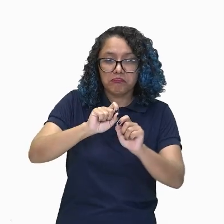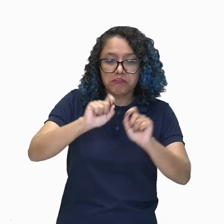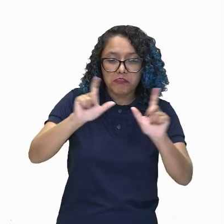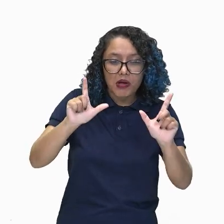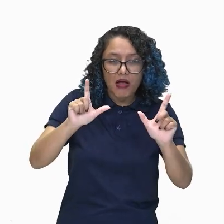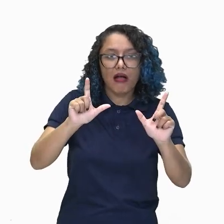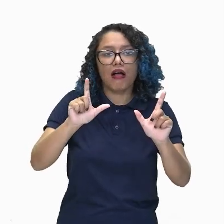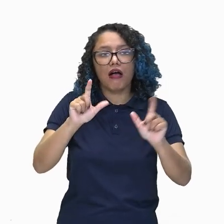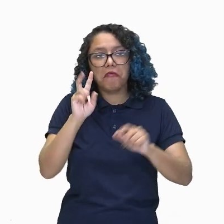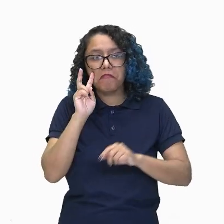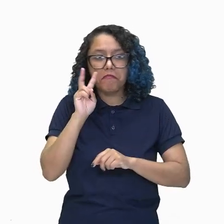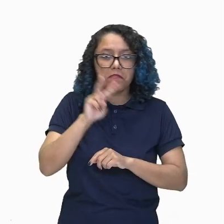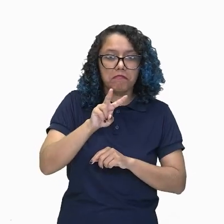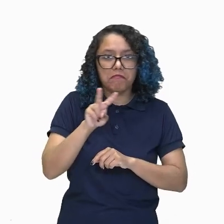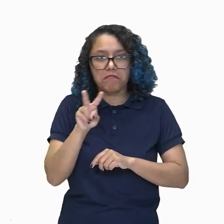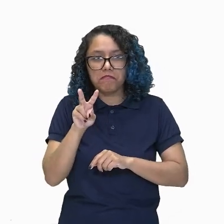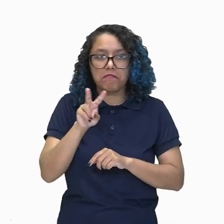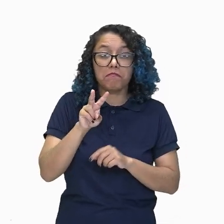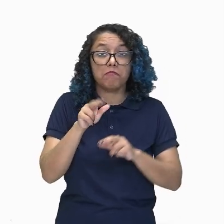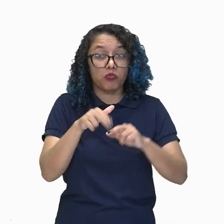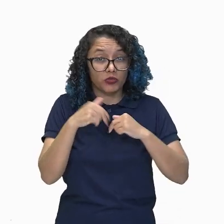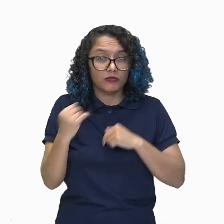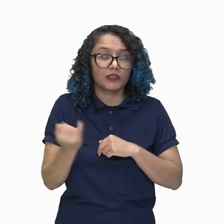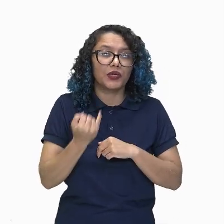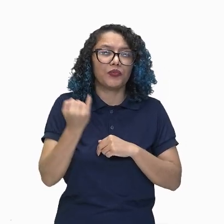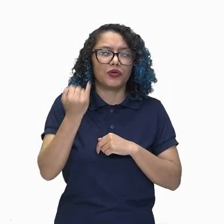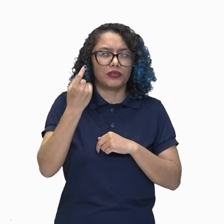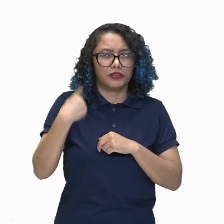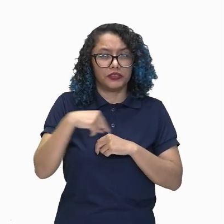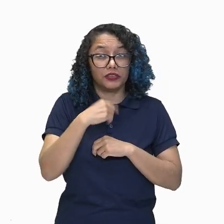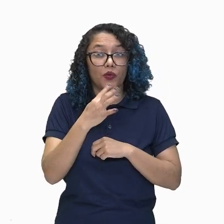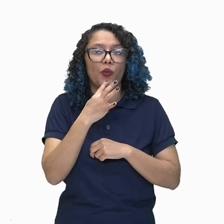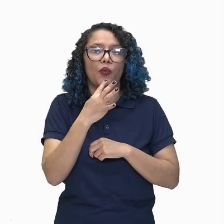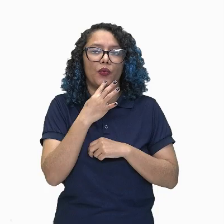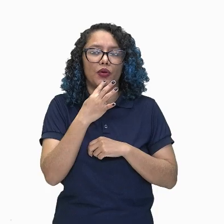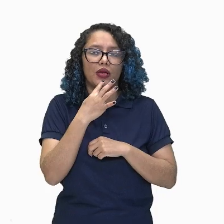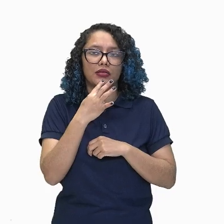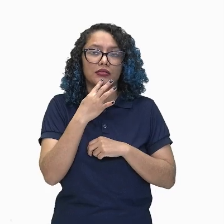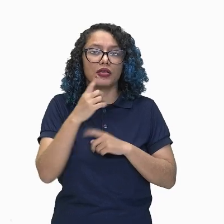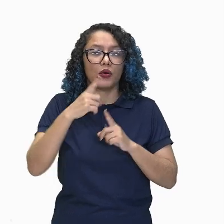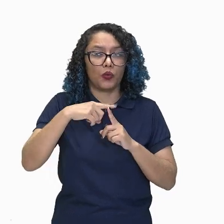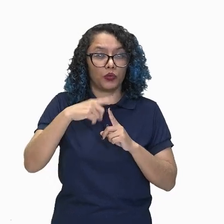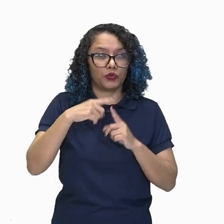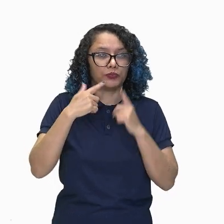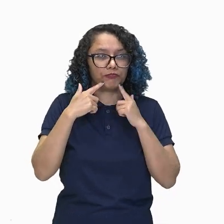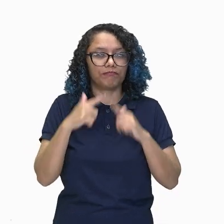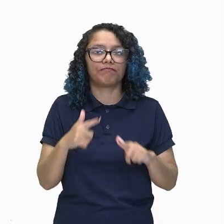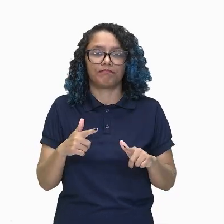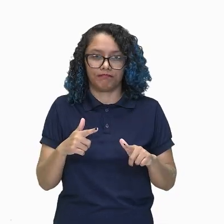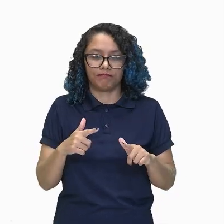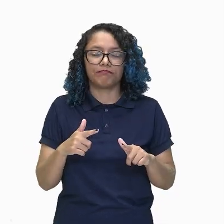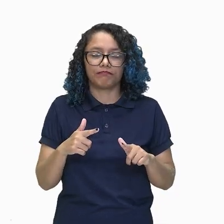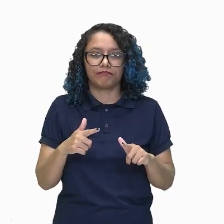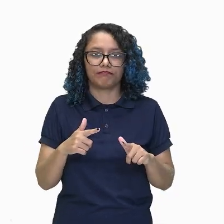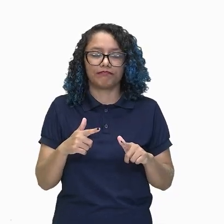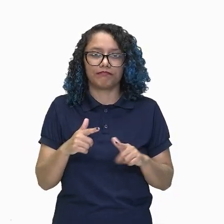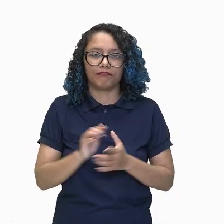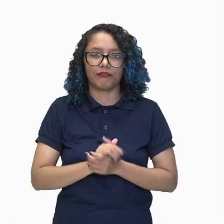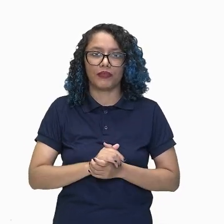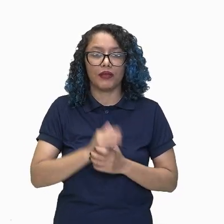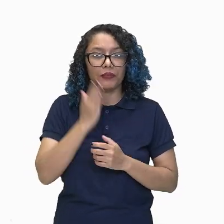por isso que é importante nós conhecermos esse tipo de linguagem para